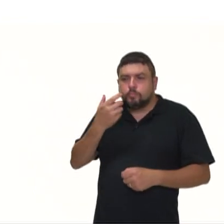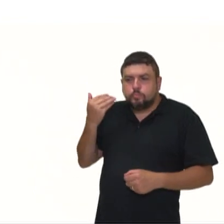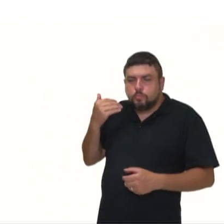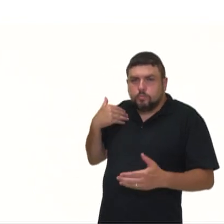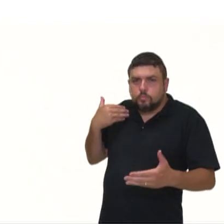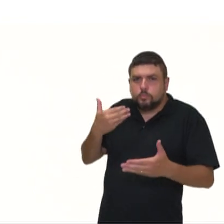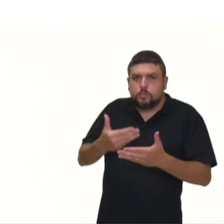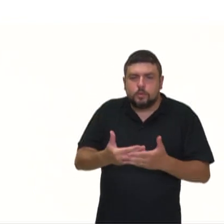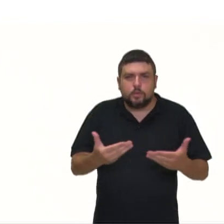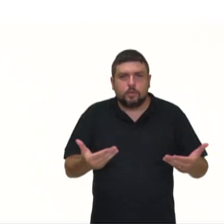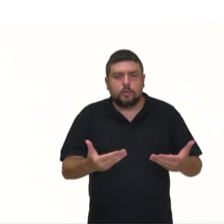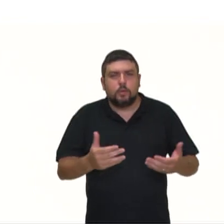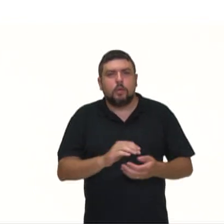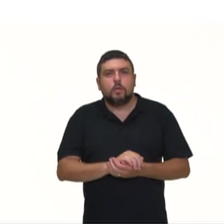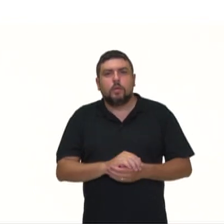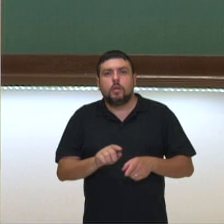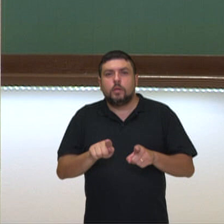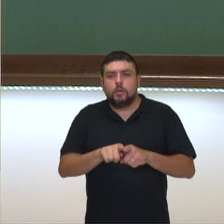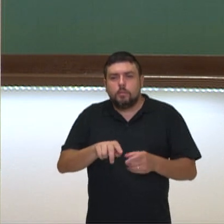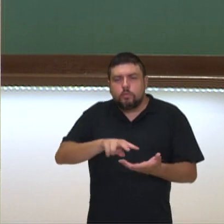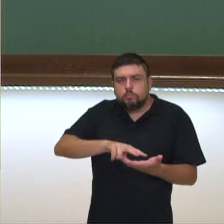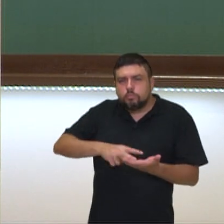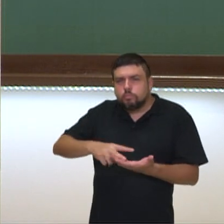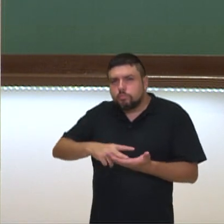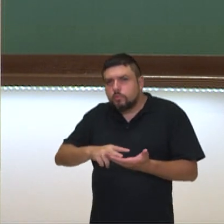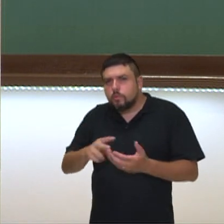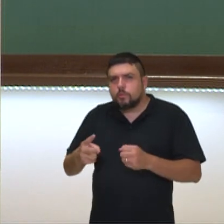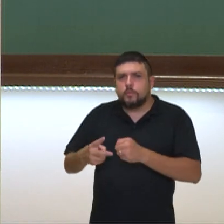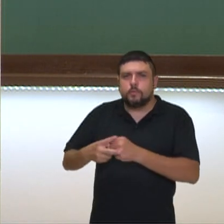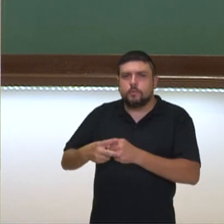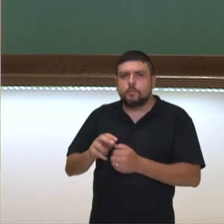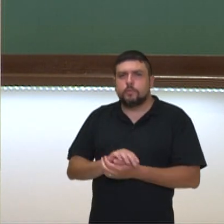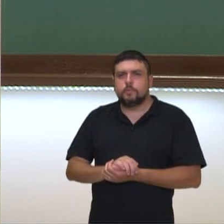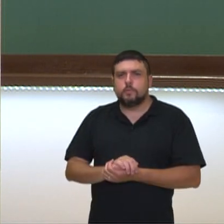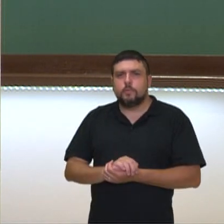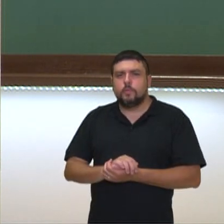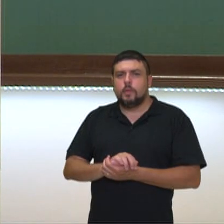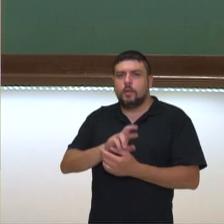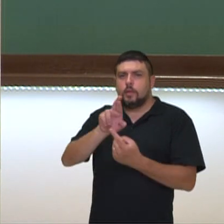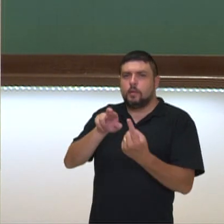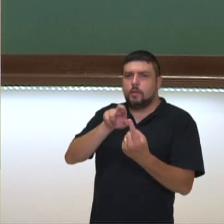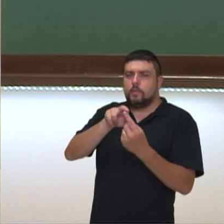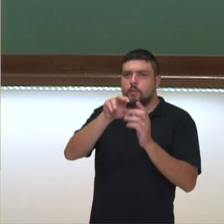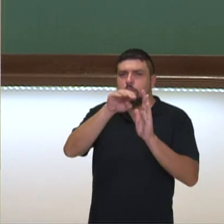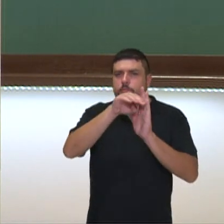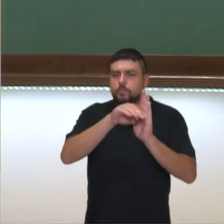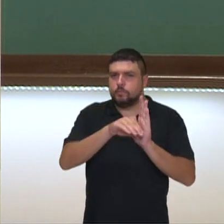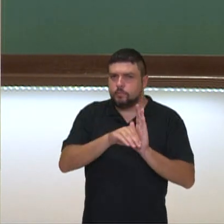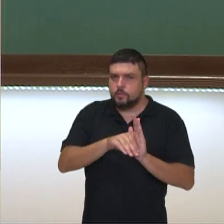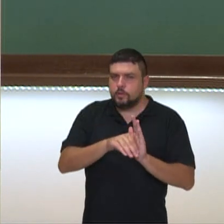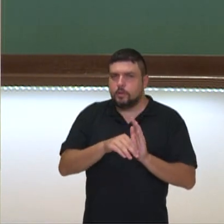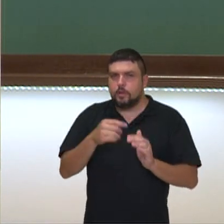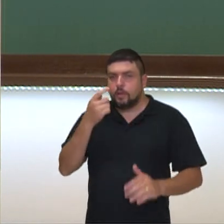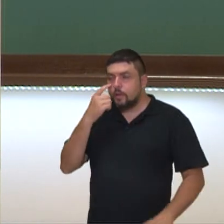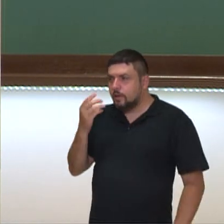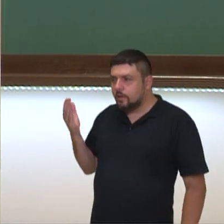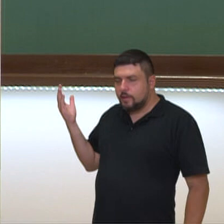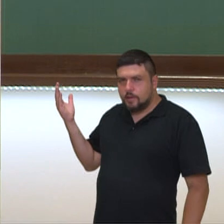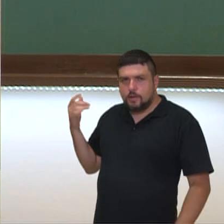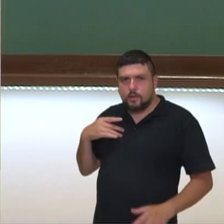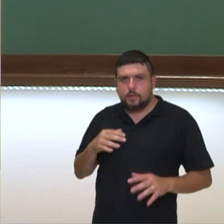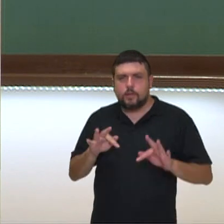E fizemos também uma interpretação. Então, pessoal, aqui estão as referências. Já coloco a tela azul aqui para eu poder